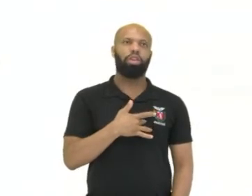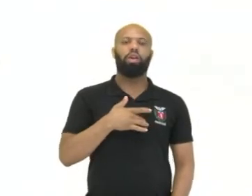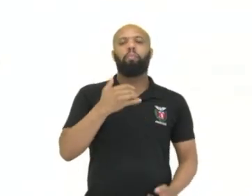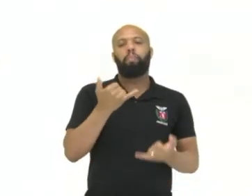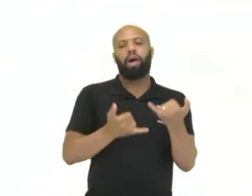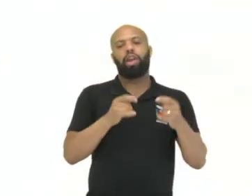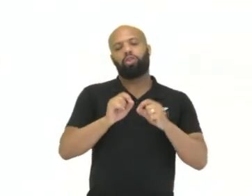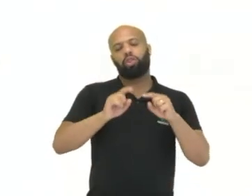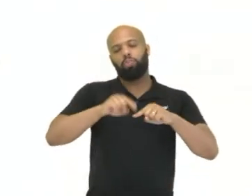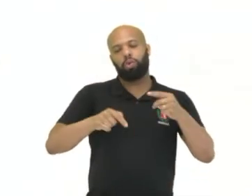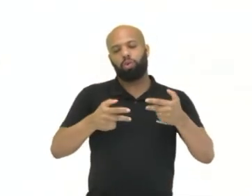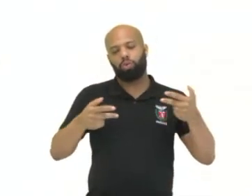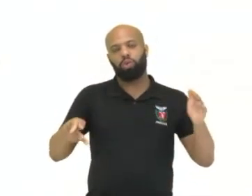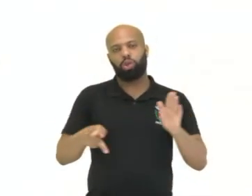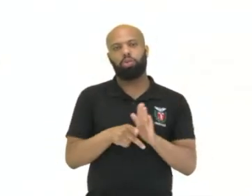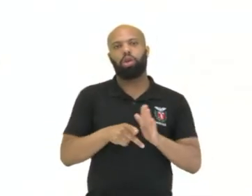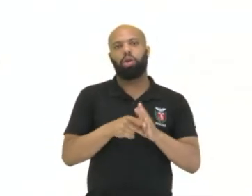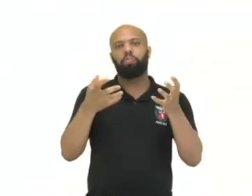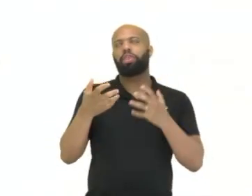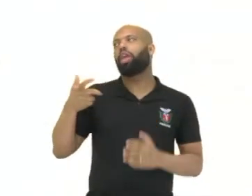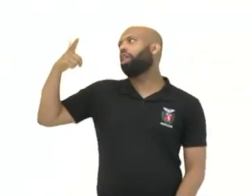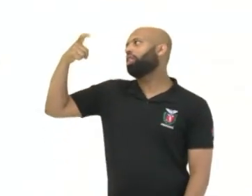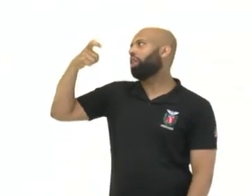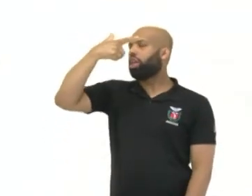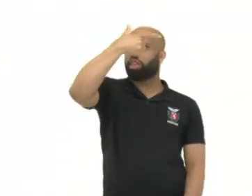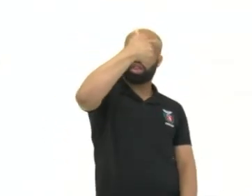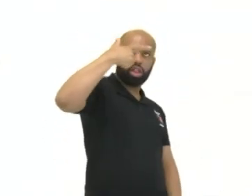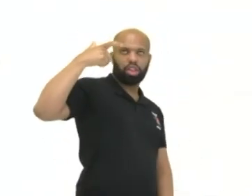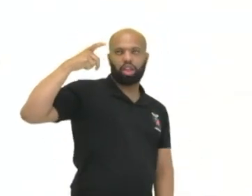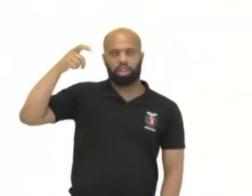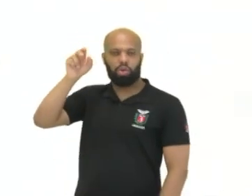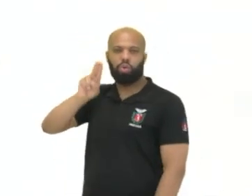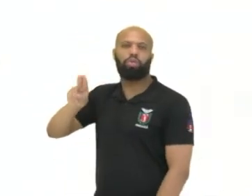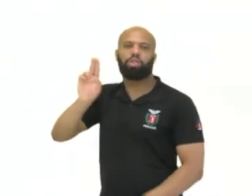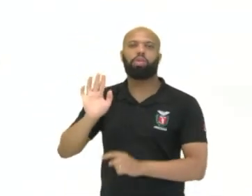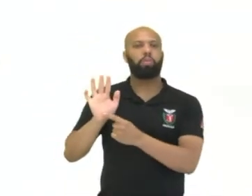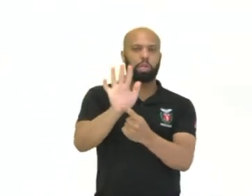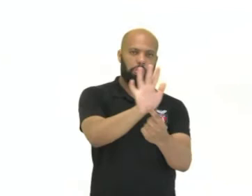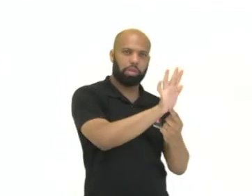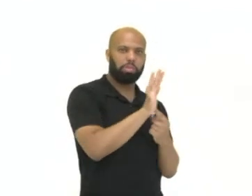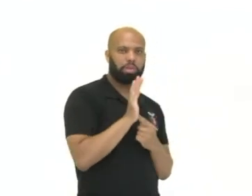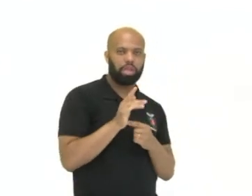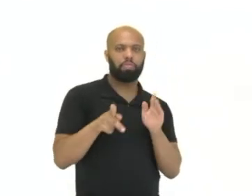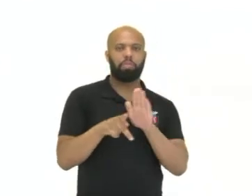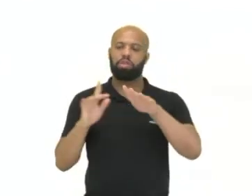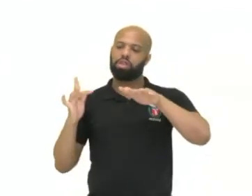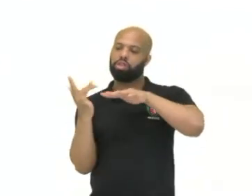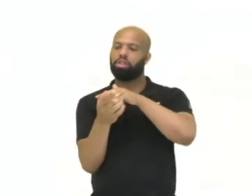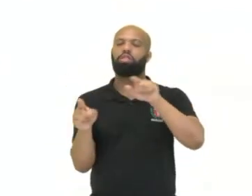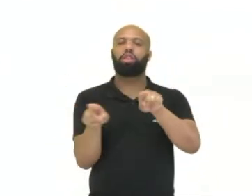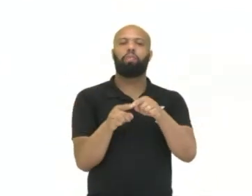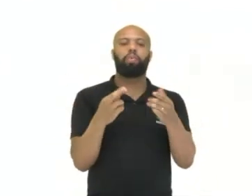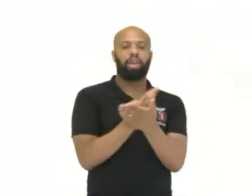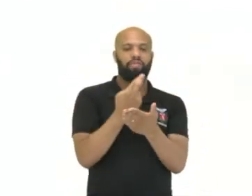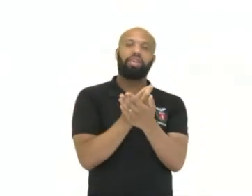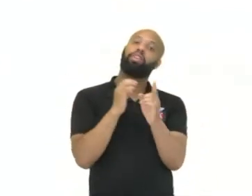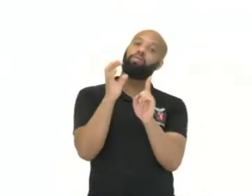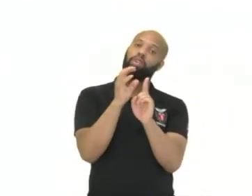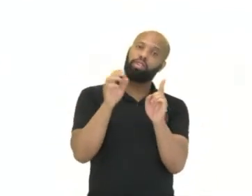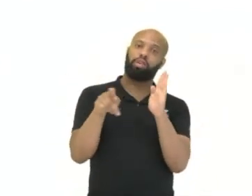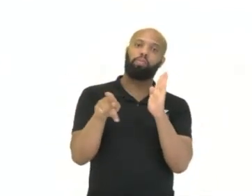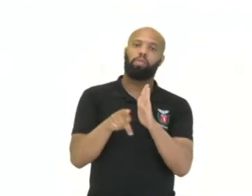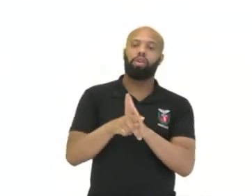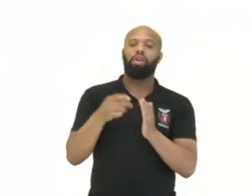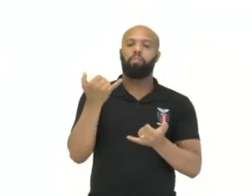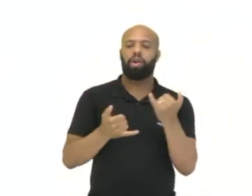uma cultura narcisista de selfies com filtros, redes sociais e revistas onde corpos são esculpidos por programas